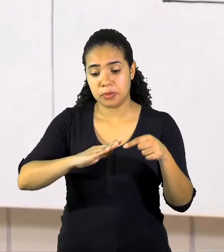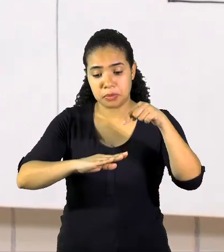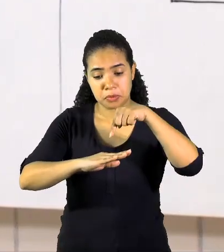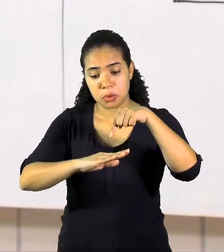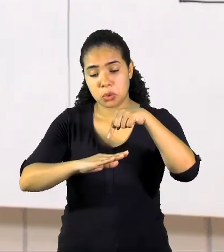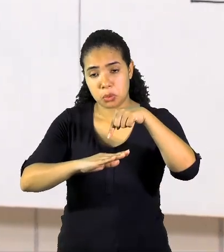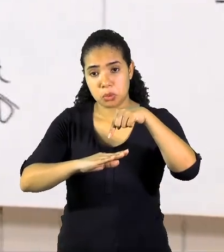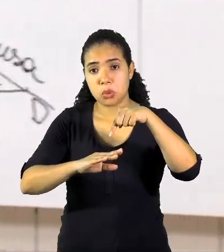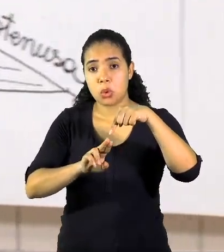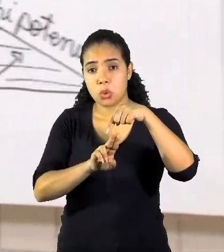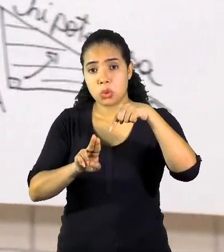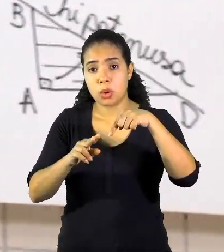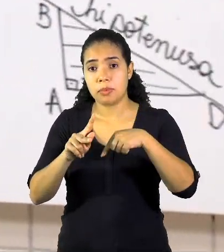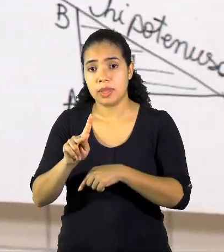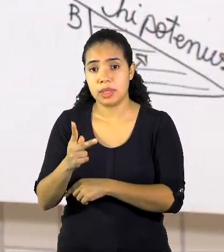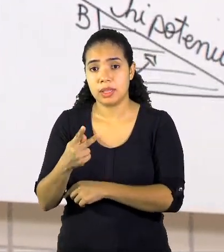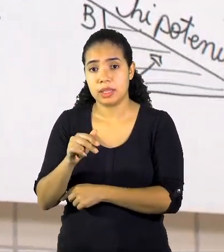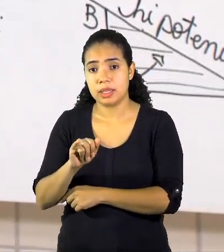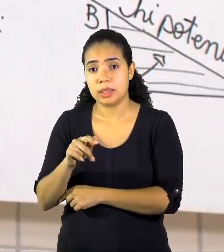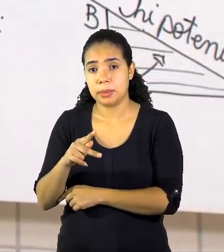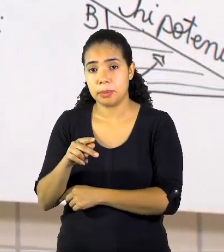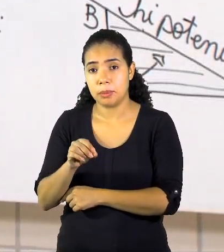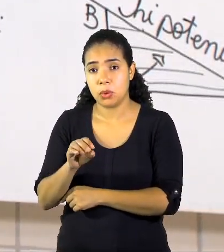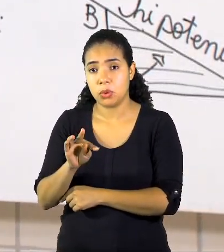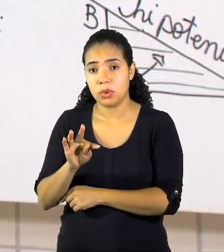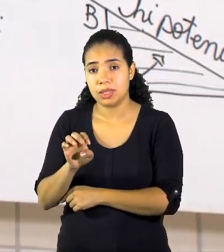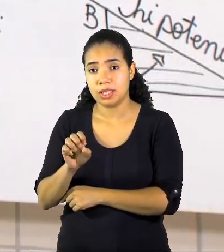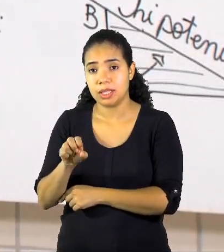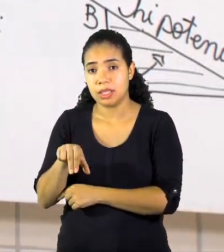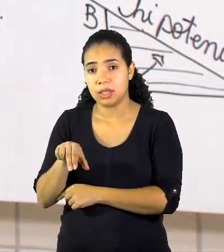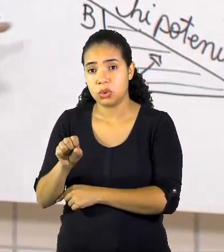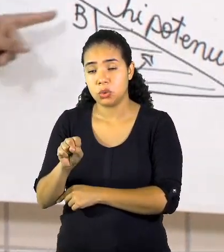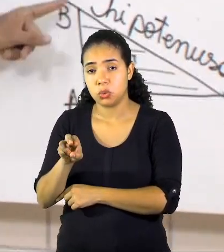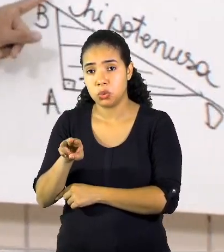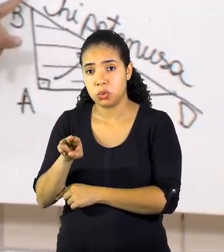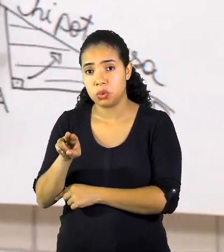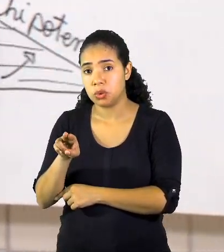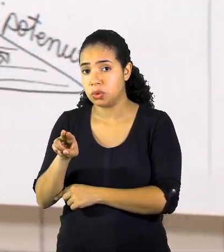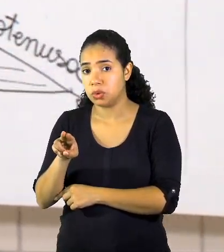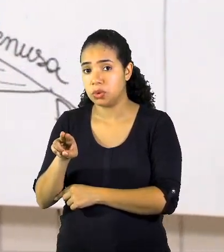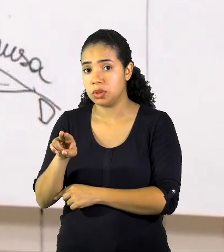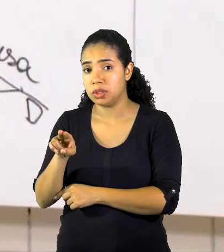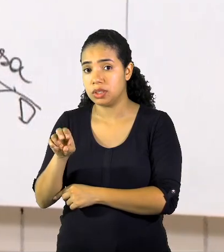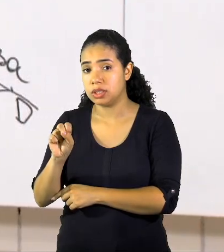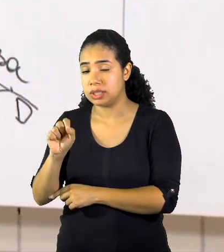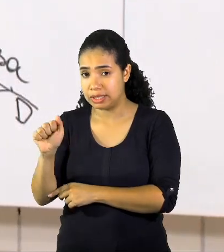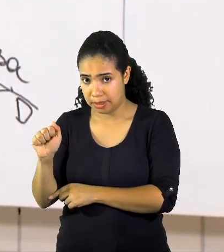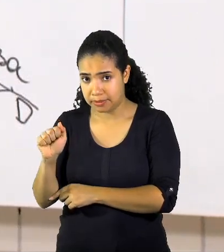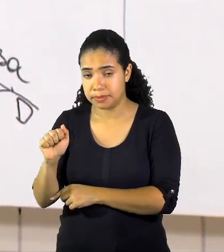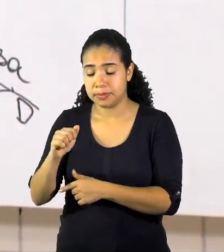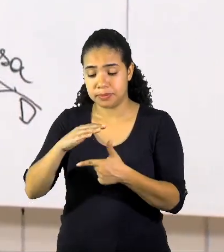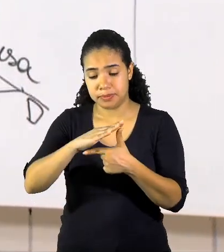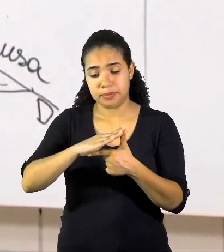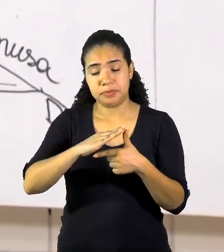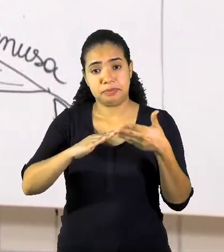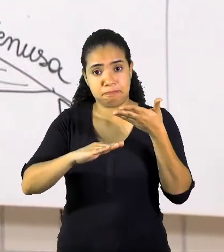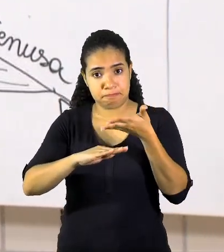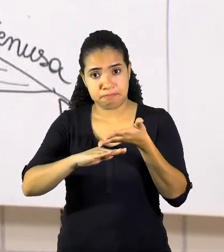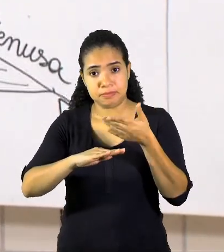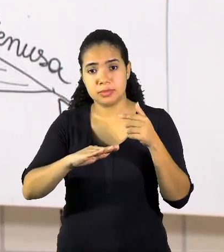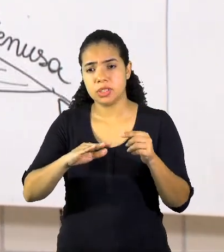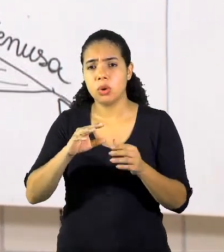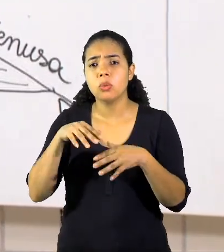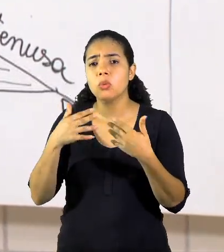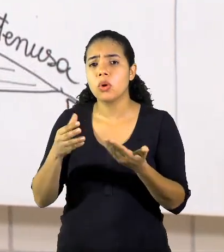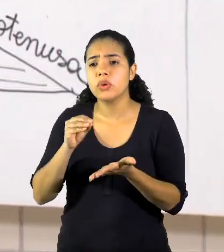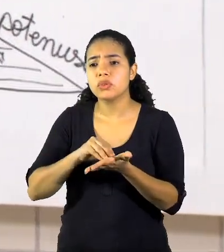Ah, já identifiquei um dos seus termos, então, professor, aí do enunciado. Já sei quem é a minha hipotenusa. Qual que falta